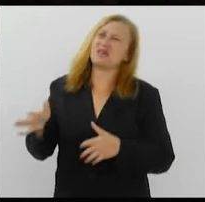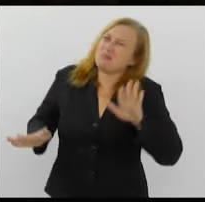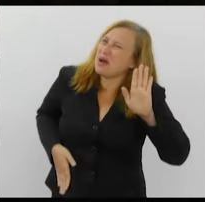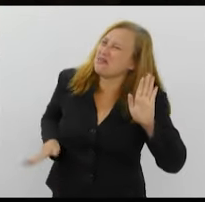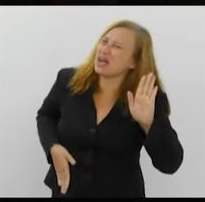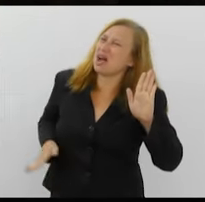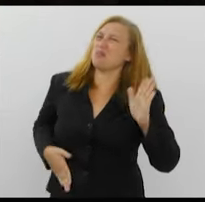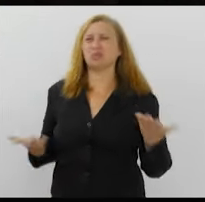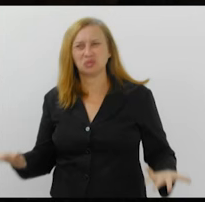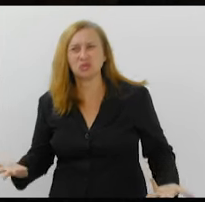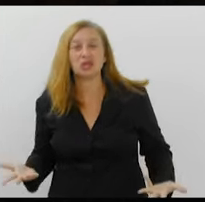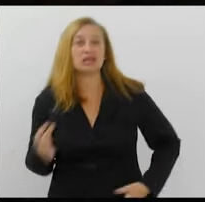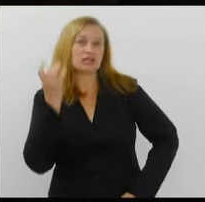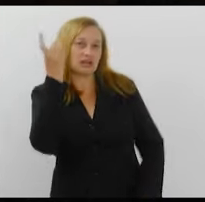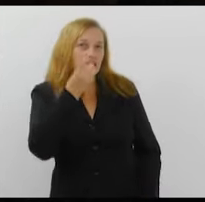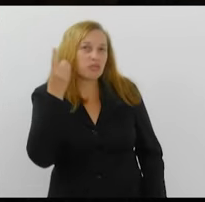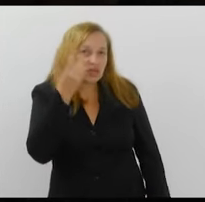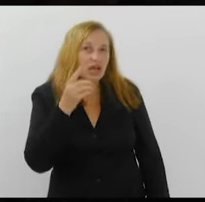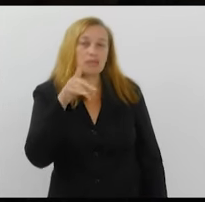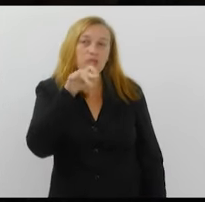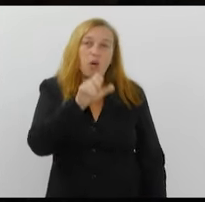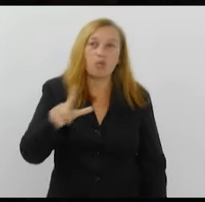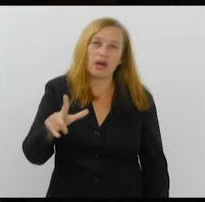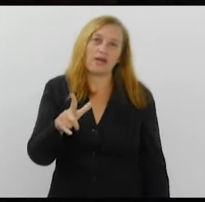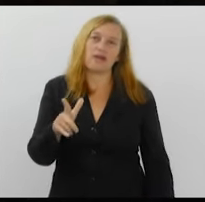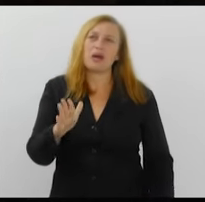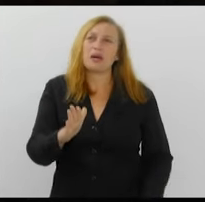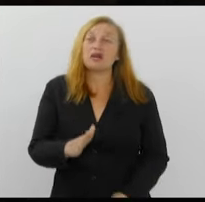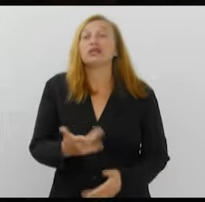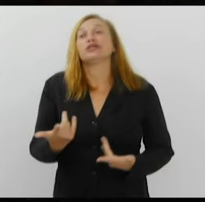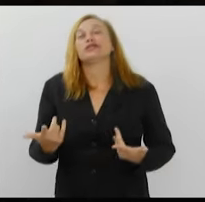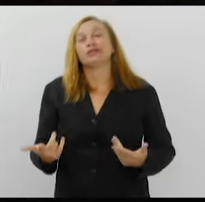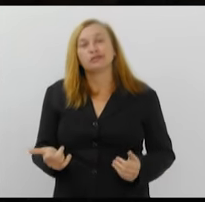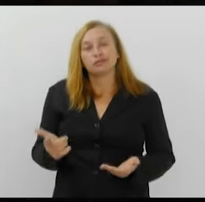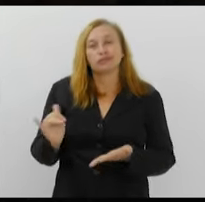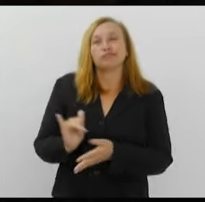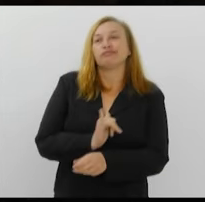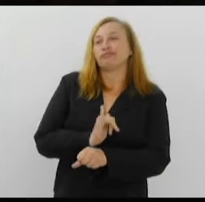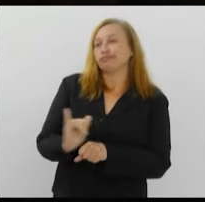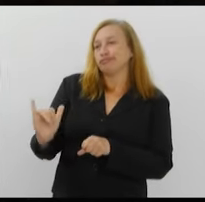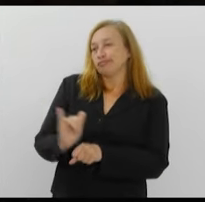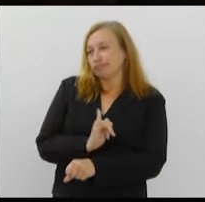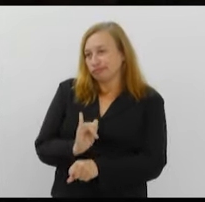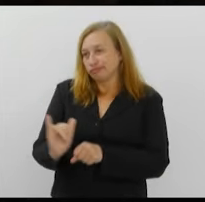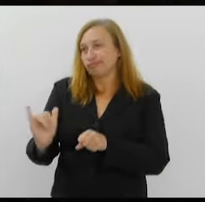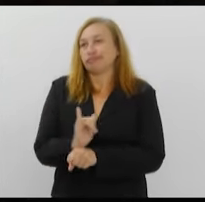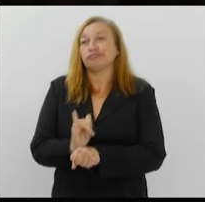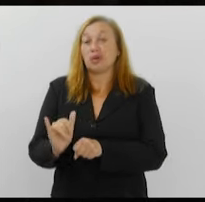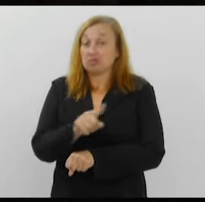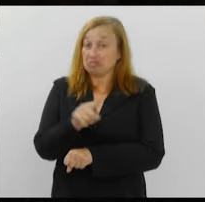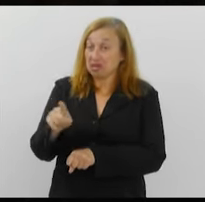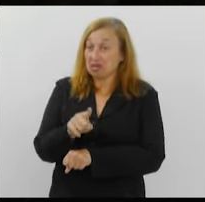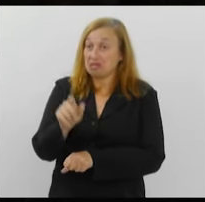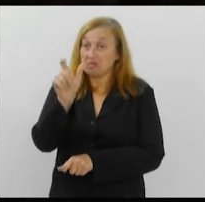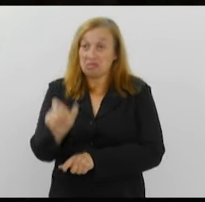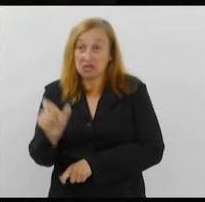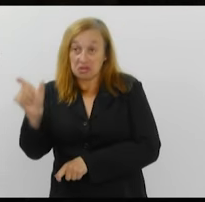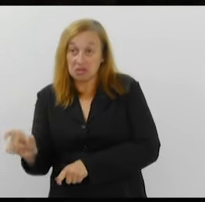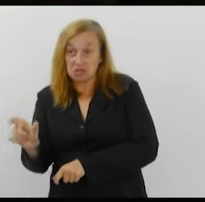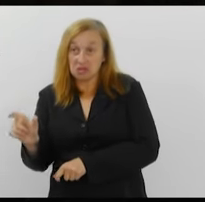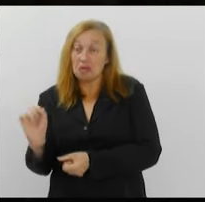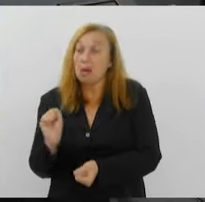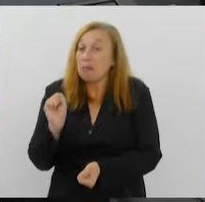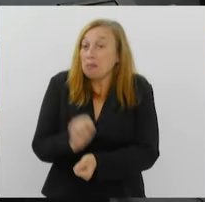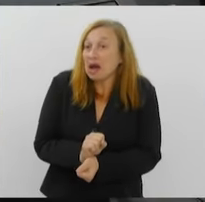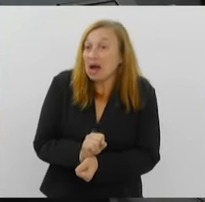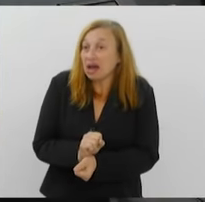Isso aí, deputado Pobel, é mais uma manobra dessas pessoas para paralisar a